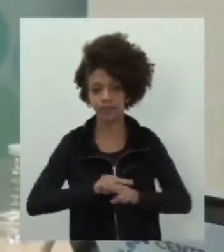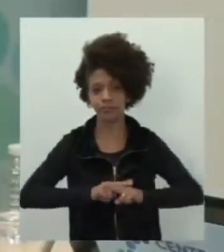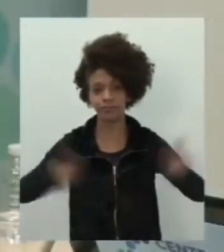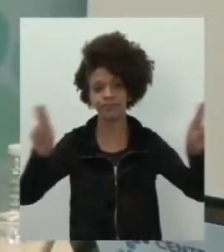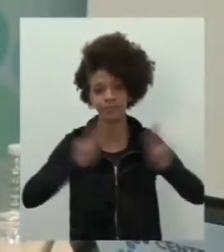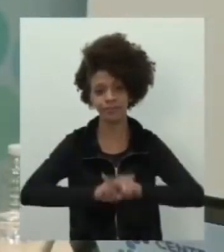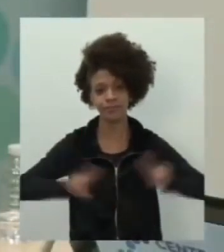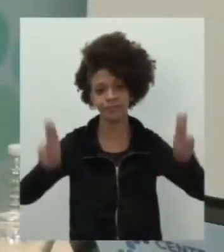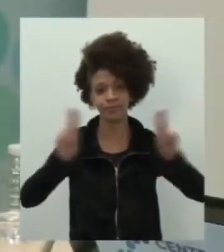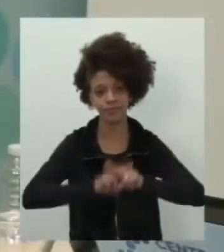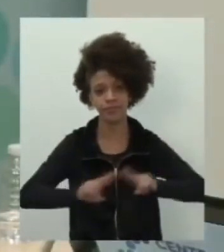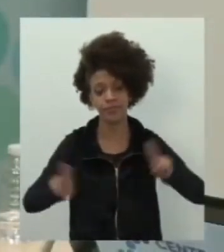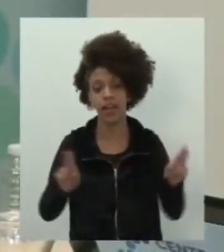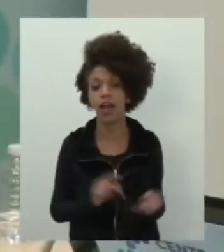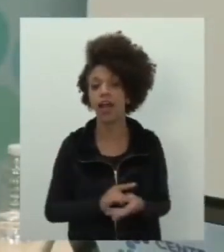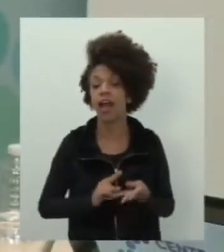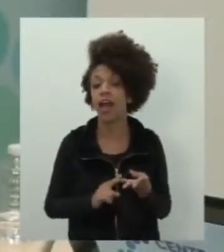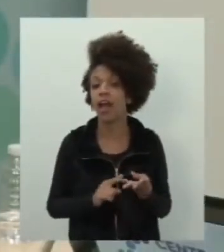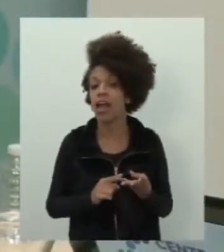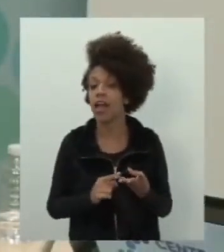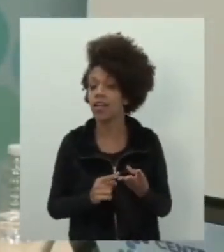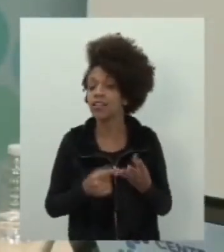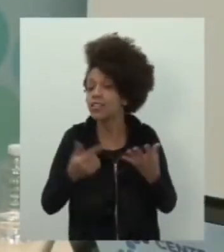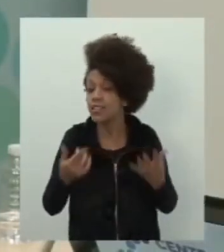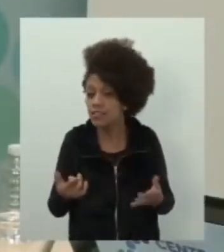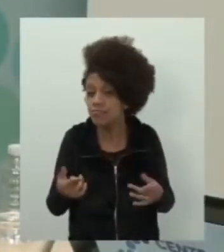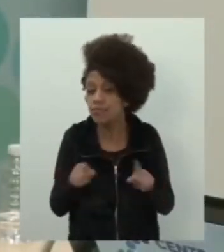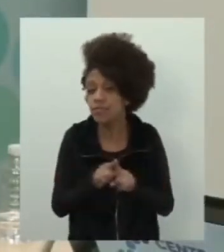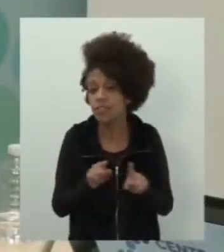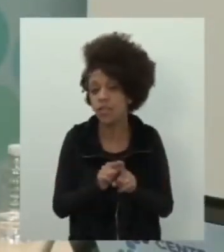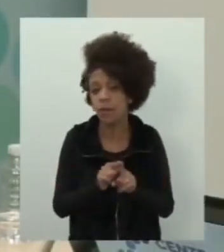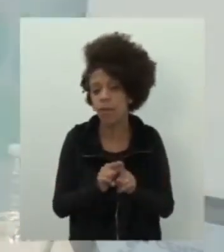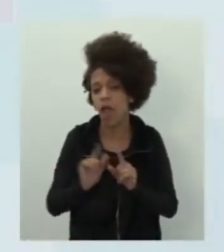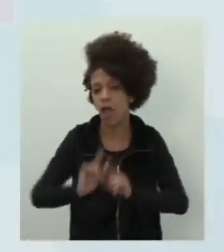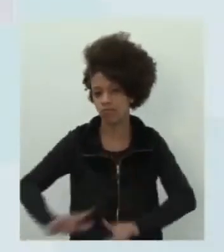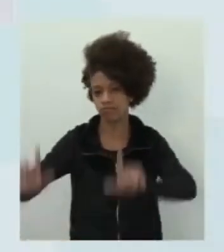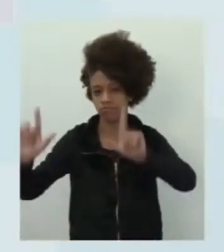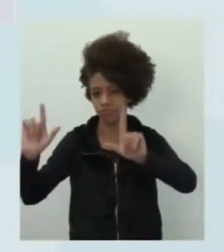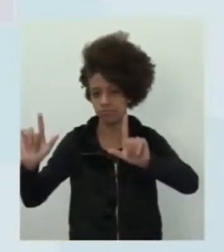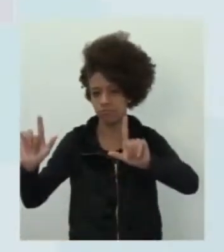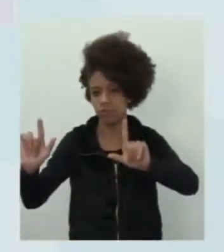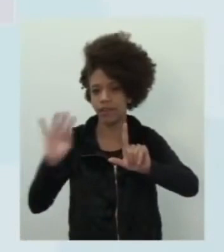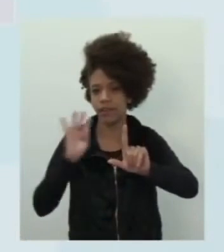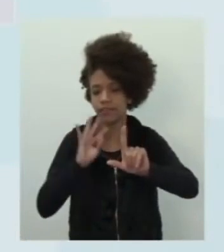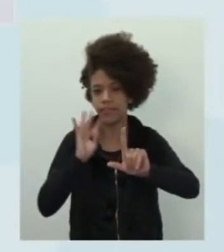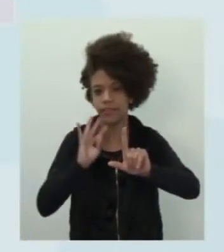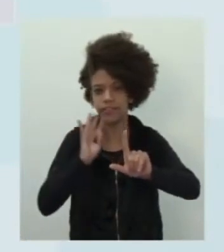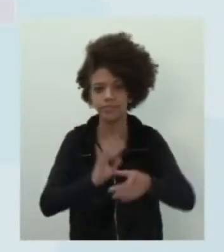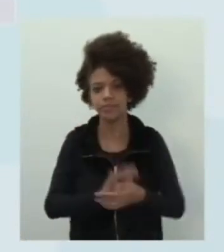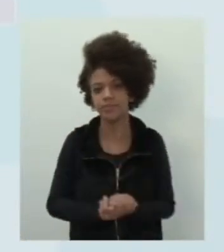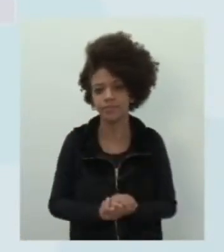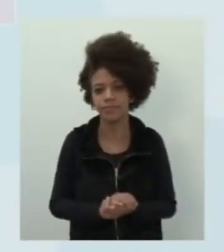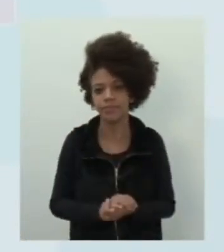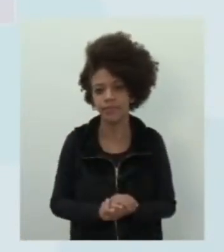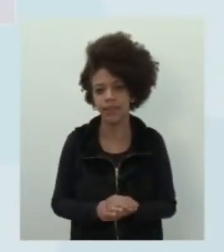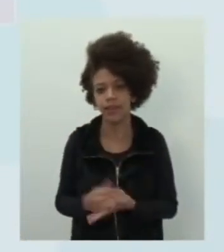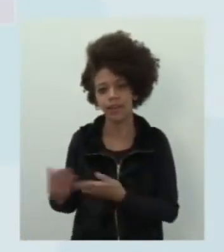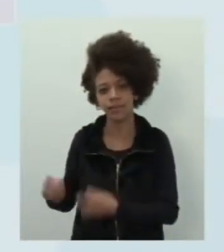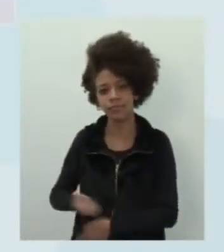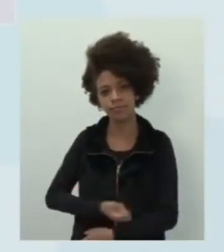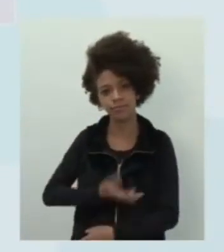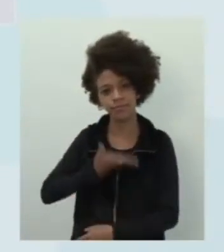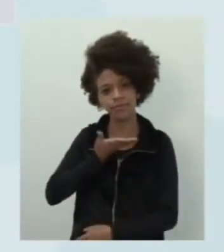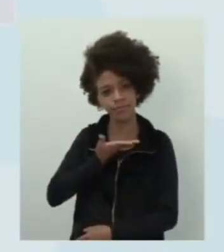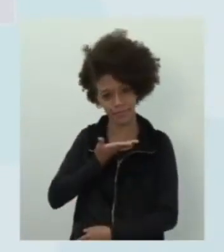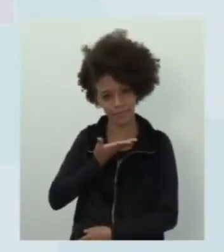Né? Então, para deixar bem organizadinho, olha a próxima tela como está bem legal para vocês. Olha só, o trovadorismo se divide em dois